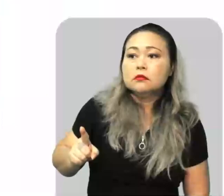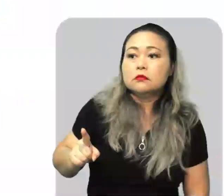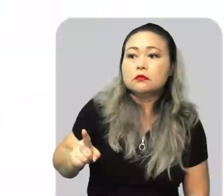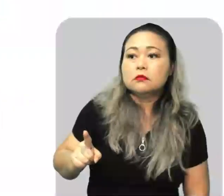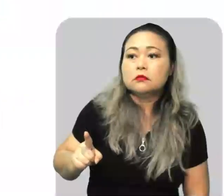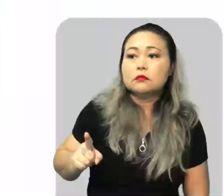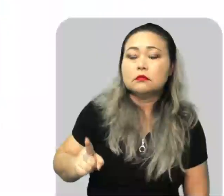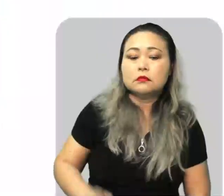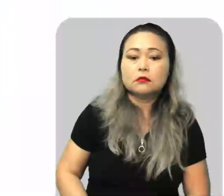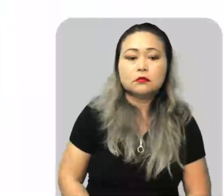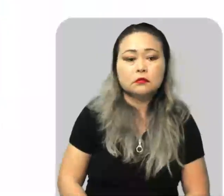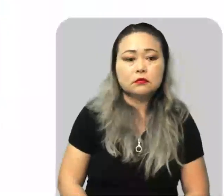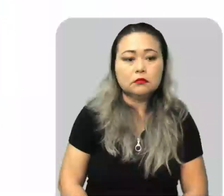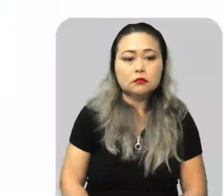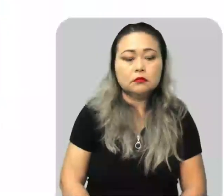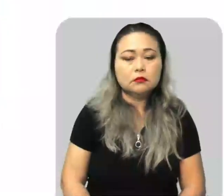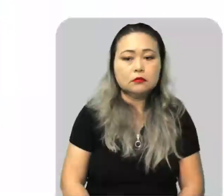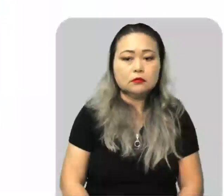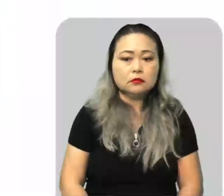Vamos lá.